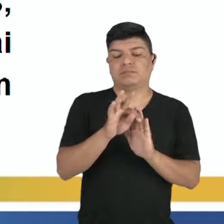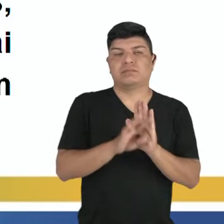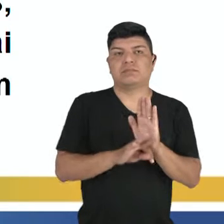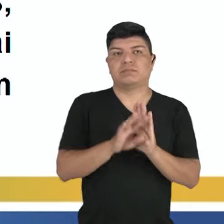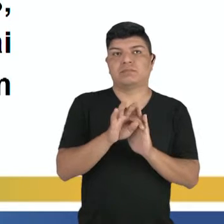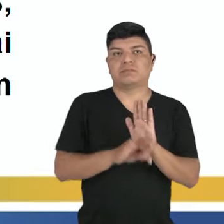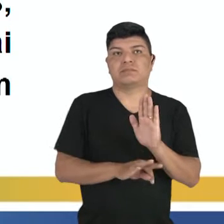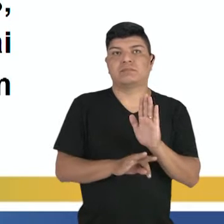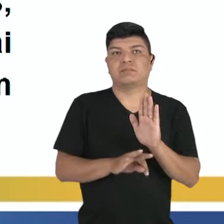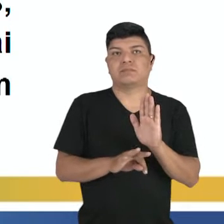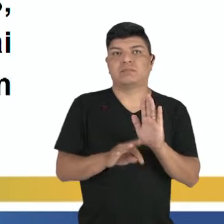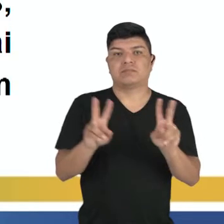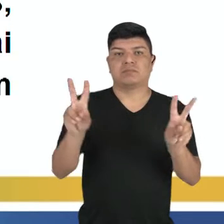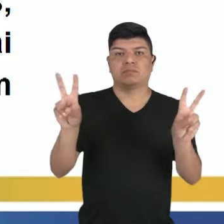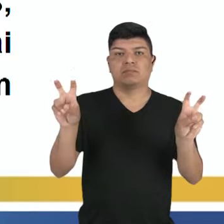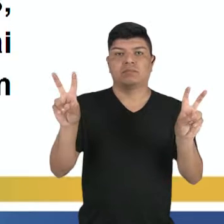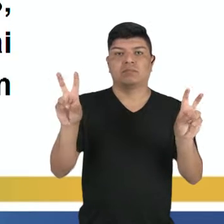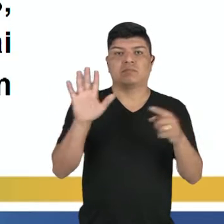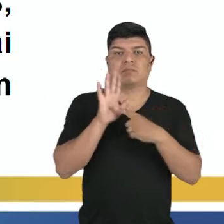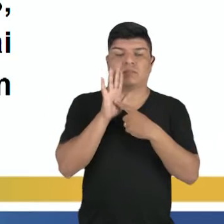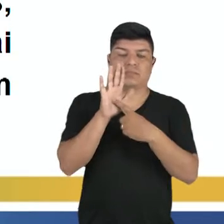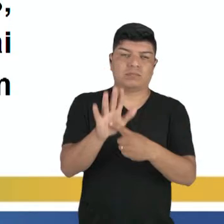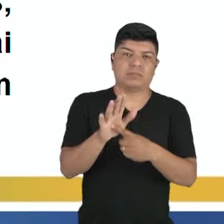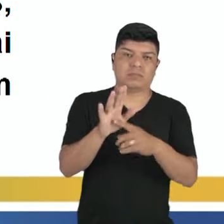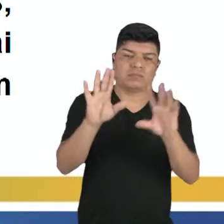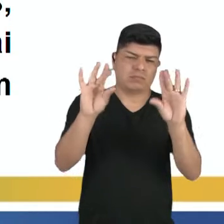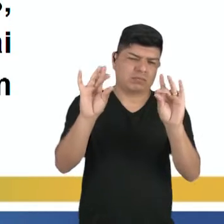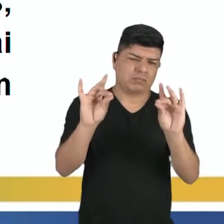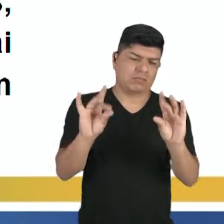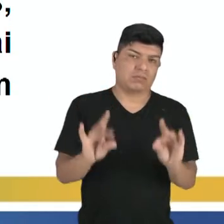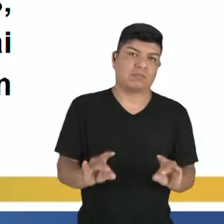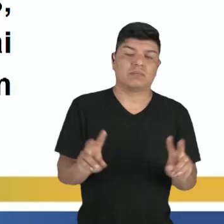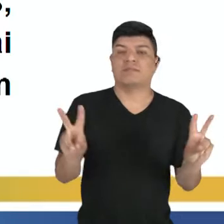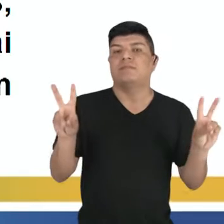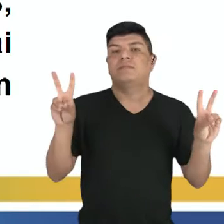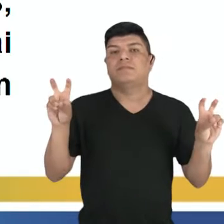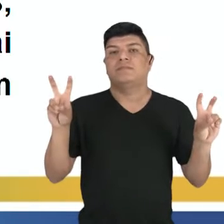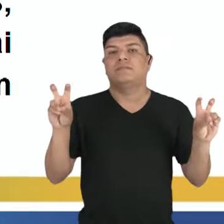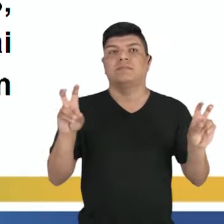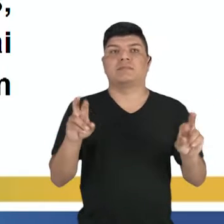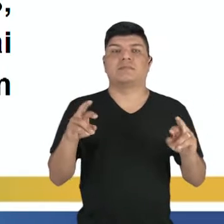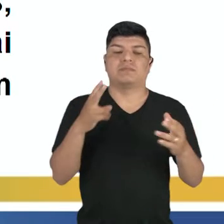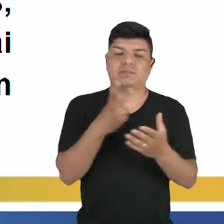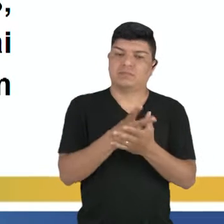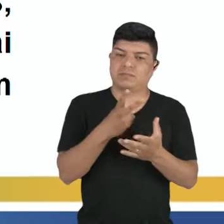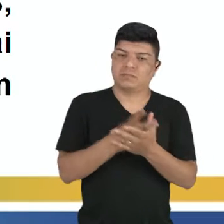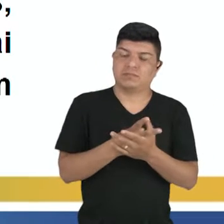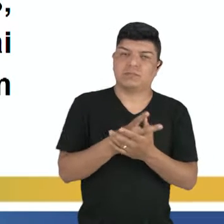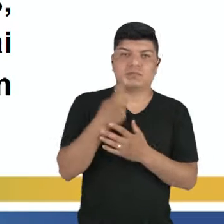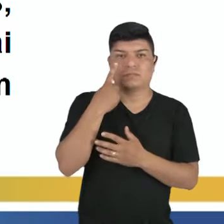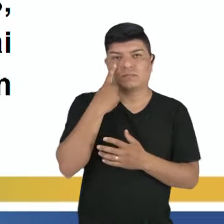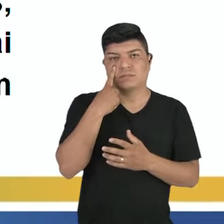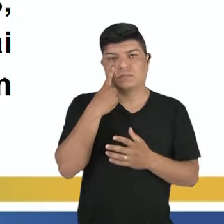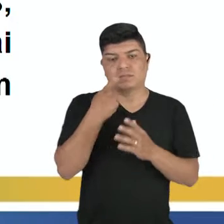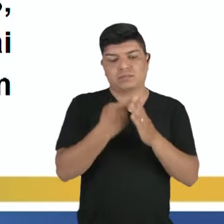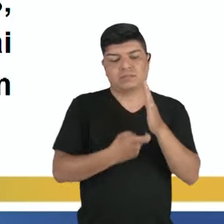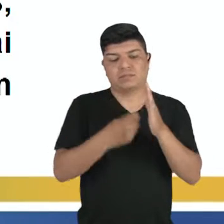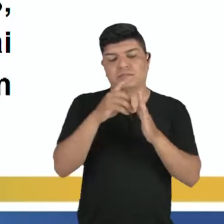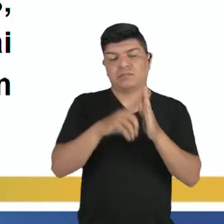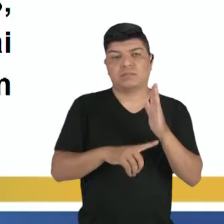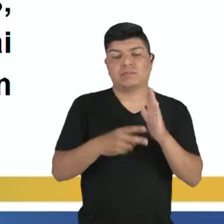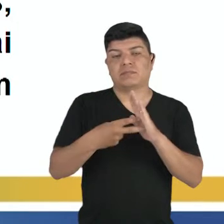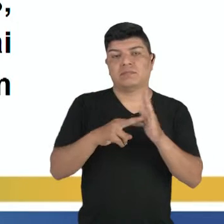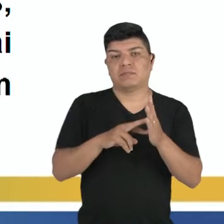natureza teórica que visa expor minuciosamente um tema. Então, todas as vezes que você ouvir falar em dissertação,